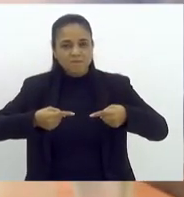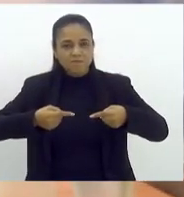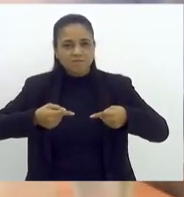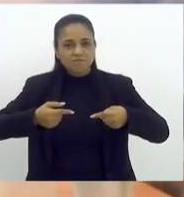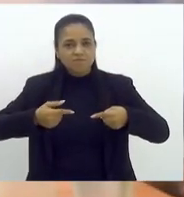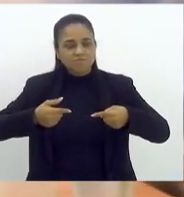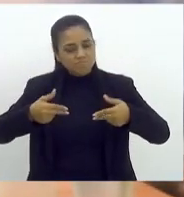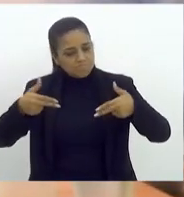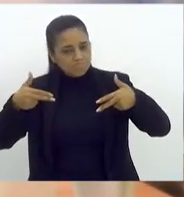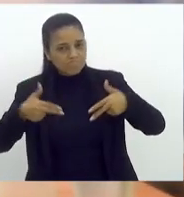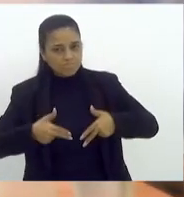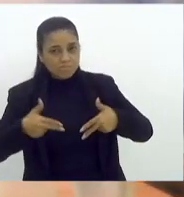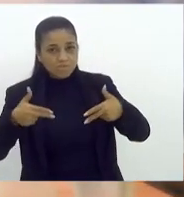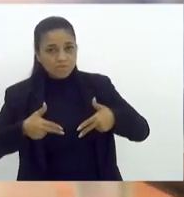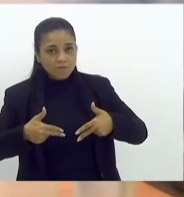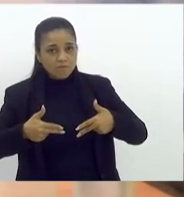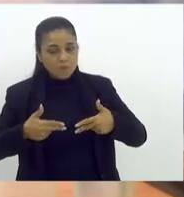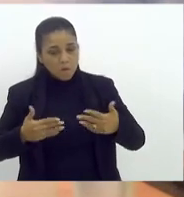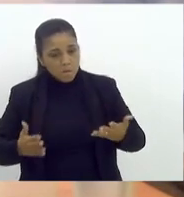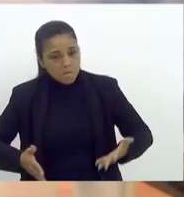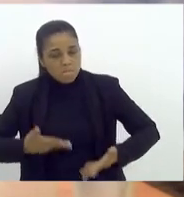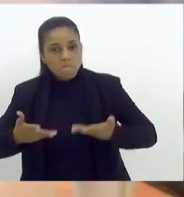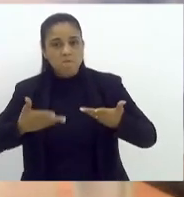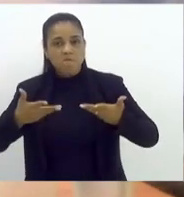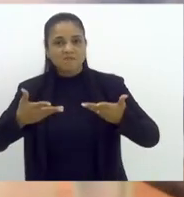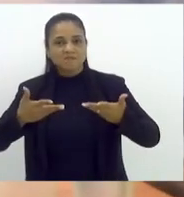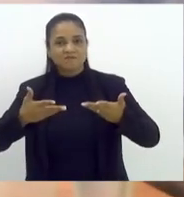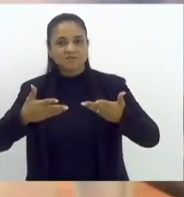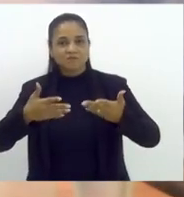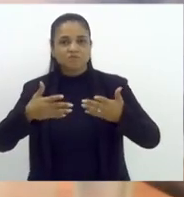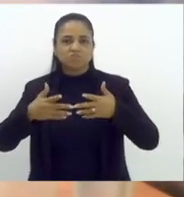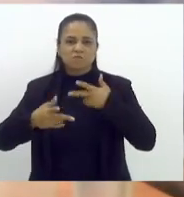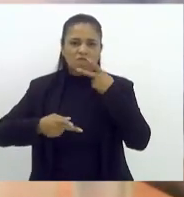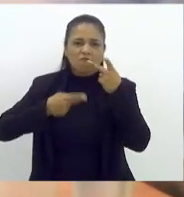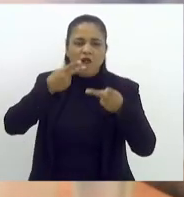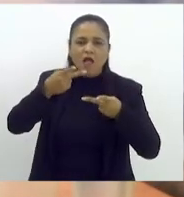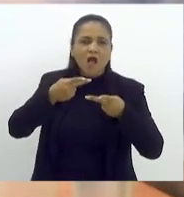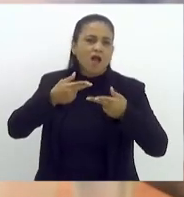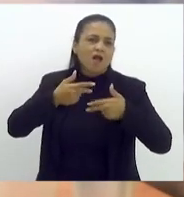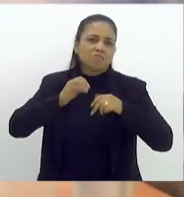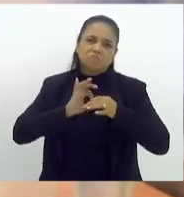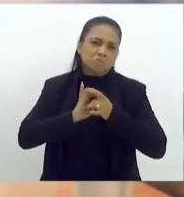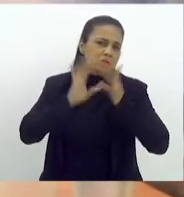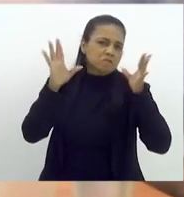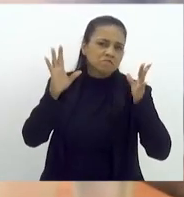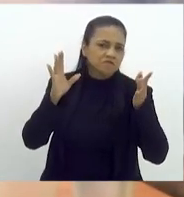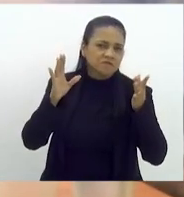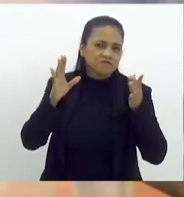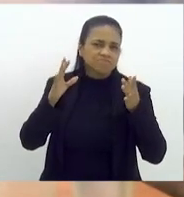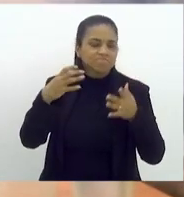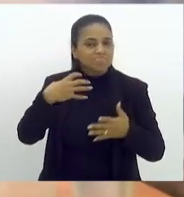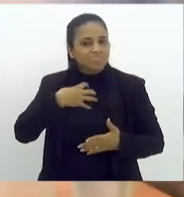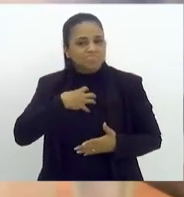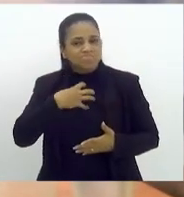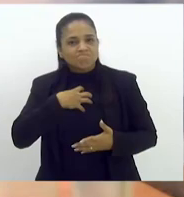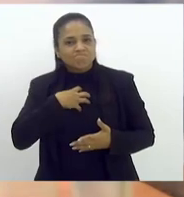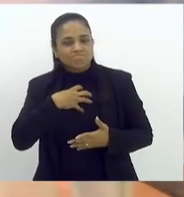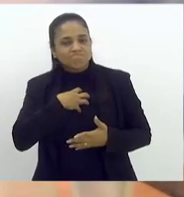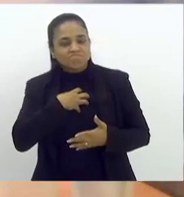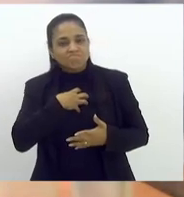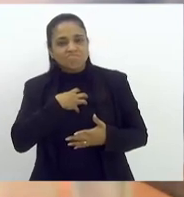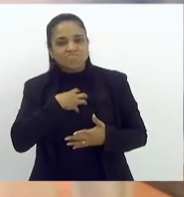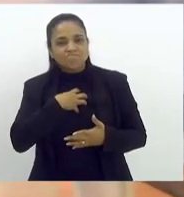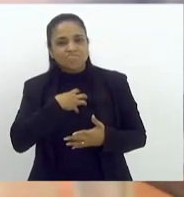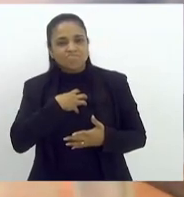impulsionavam muito no sentido de você chegar ali e falar o que você queria falar sabe aqueles seus sentimentos que você